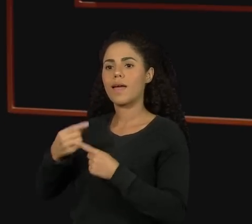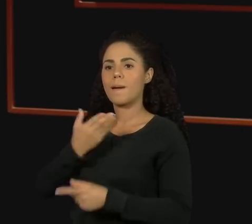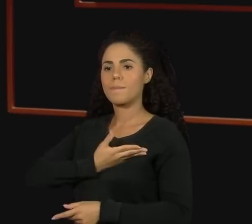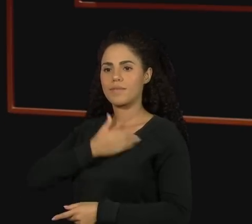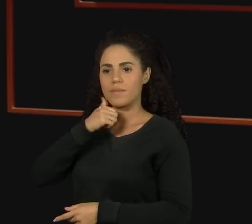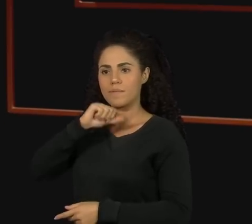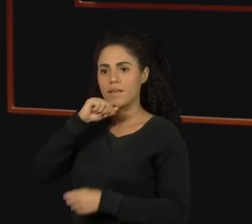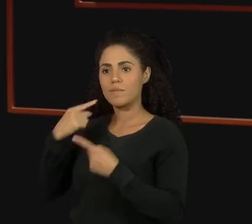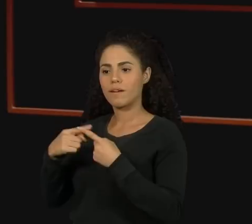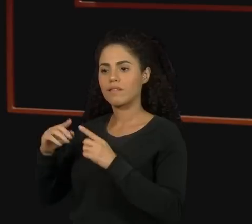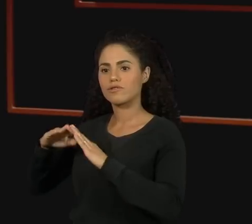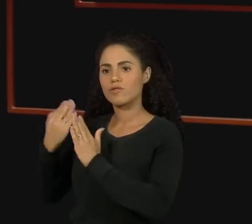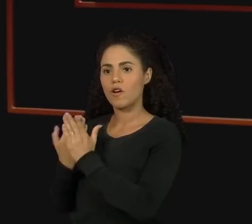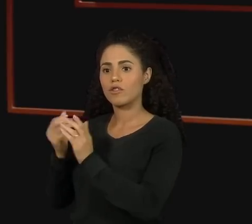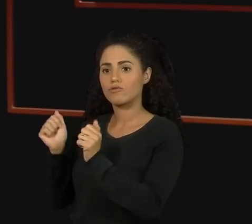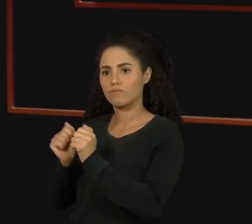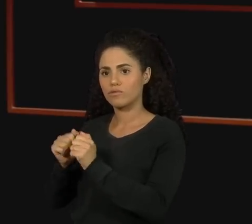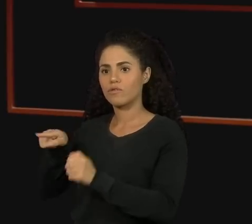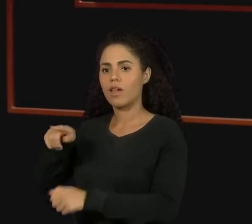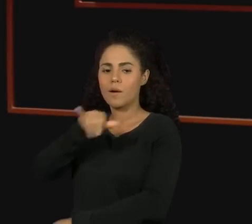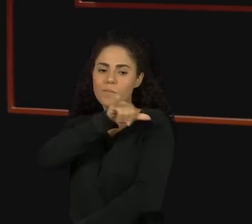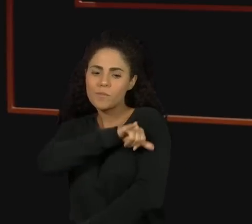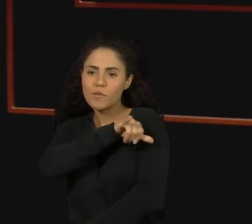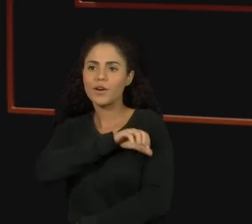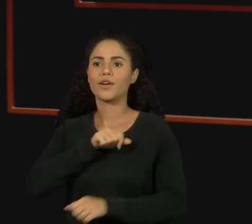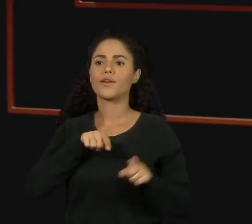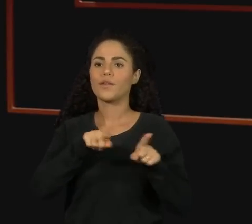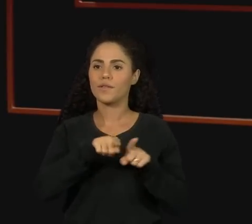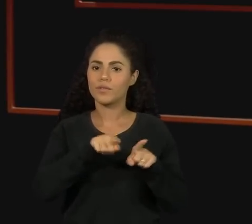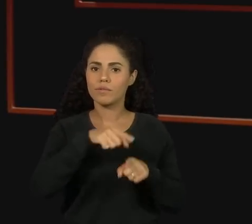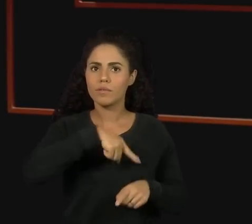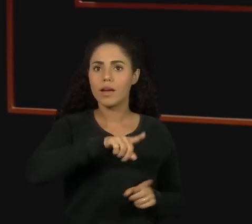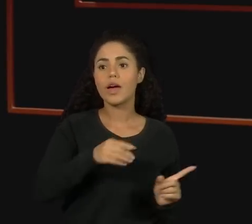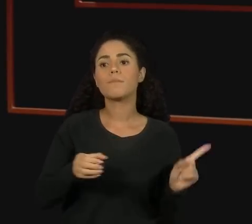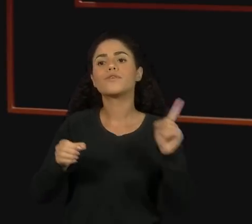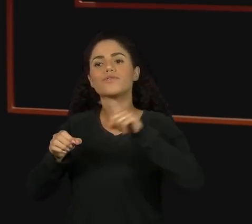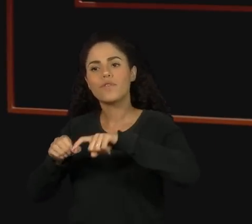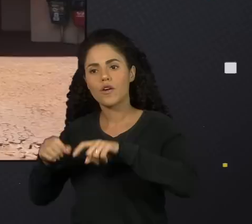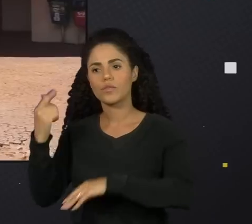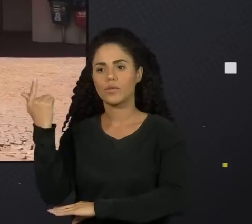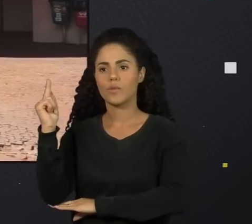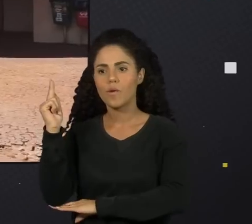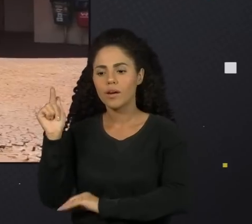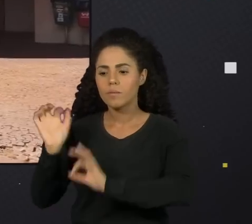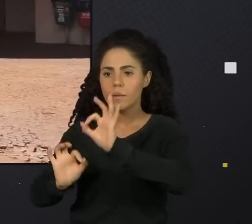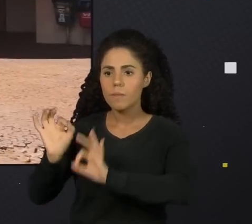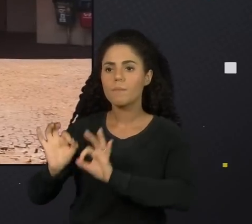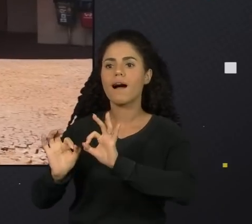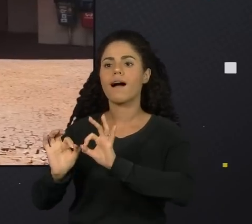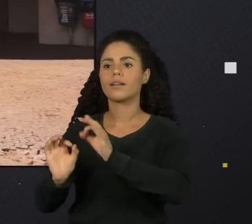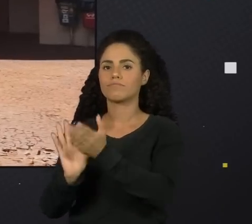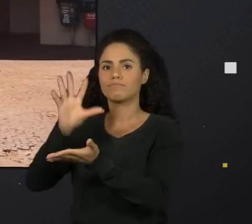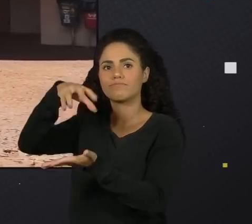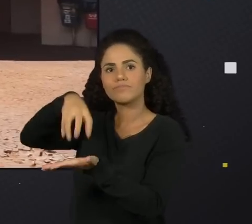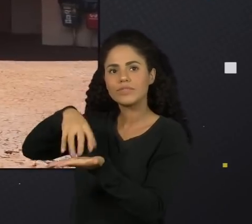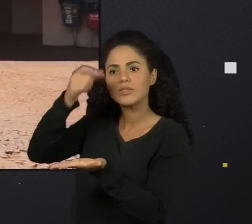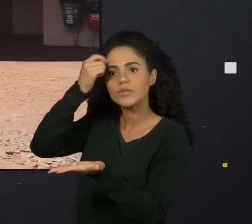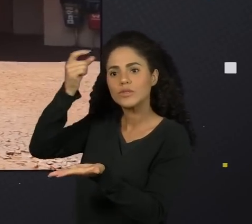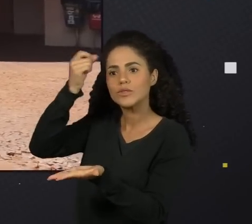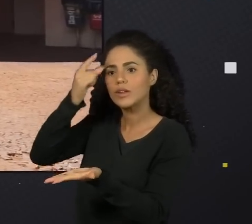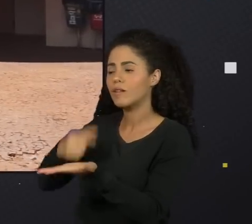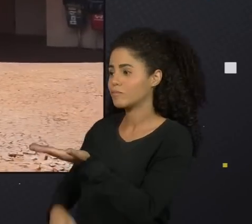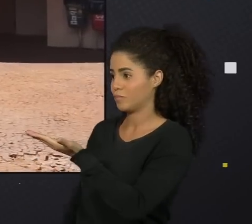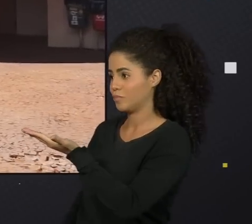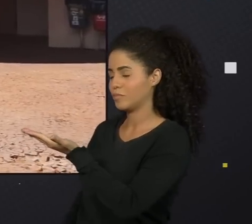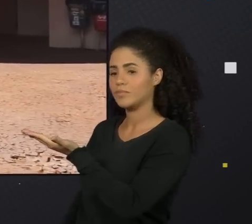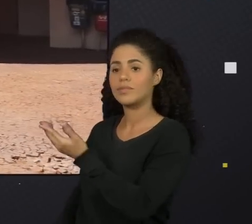ele vai para o Rio de Janeiro, vira o Marcos Fayad, volta para Goiânia, constrói o Centro Cultural Martins Sererê, e